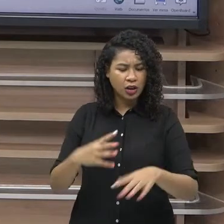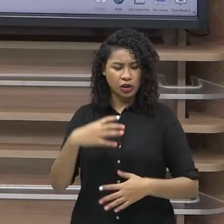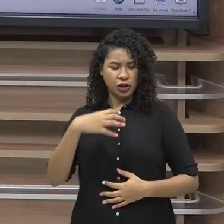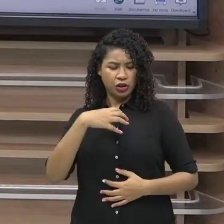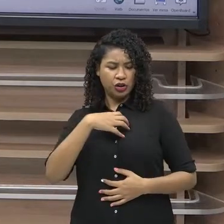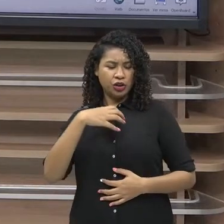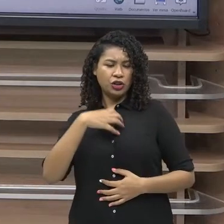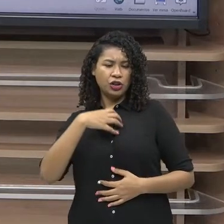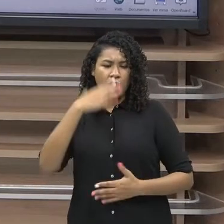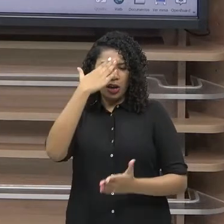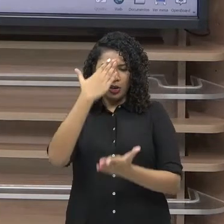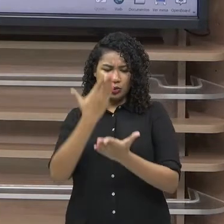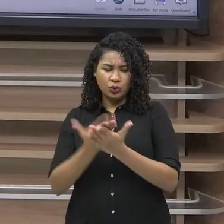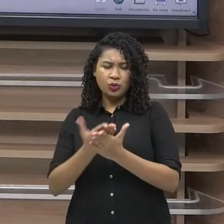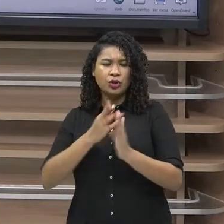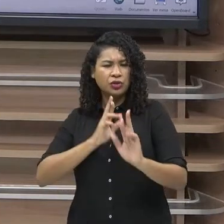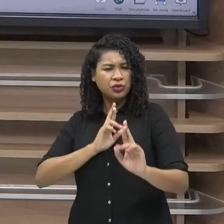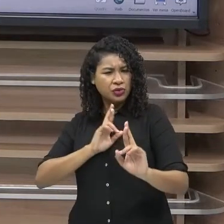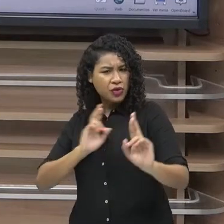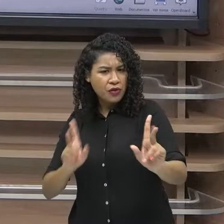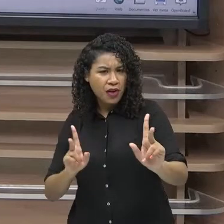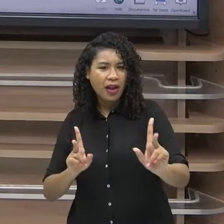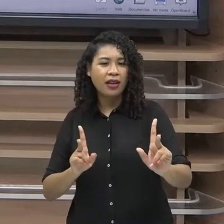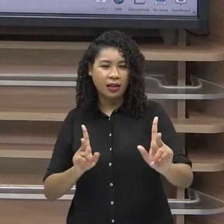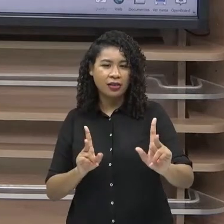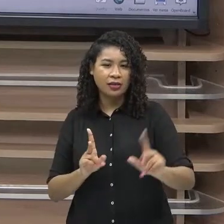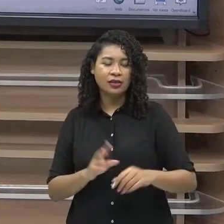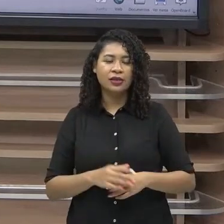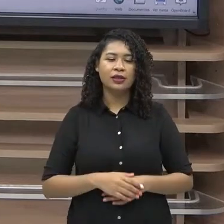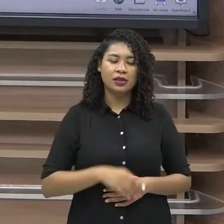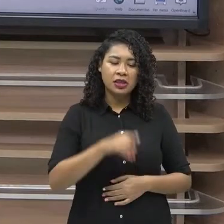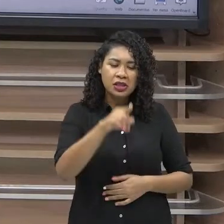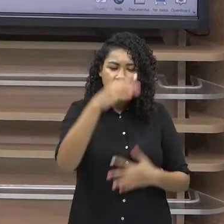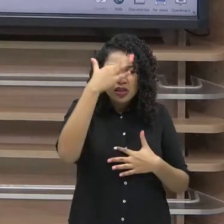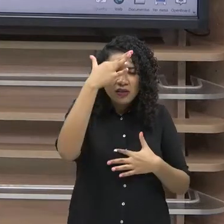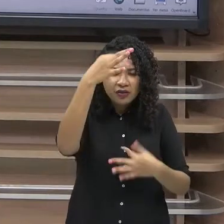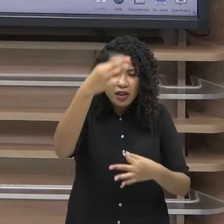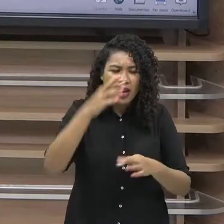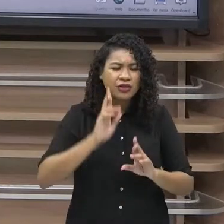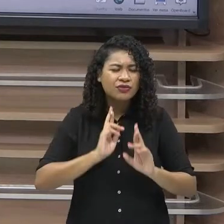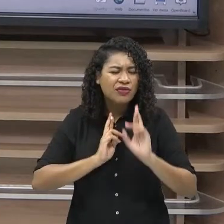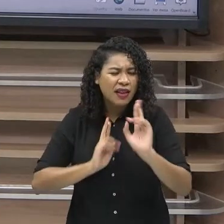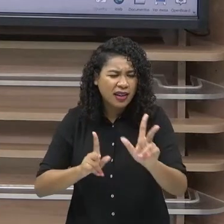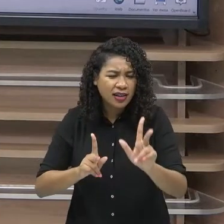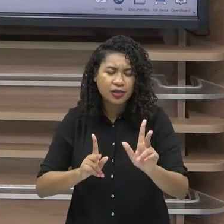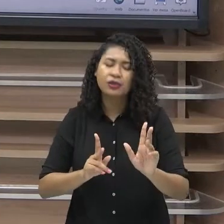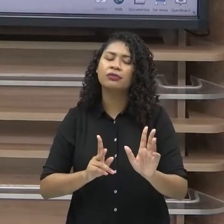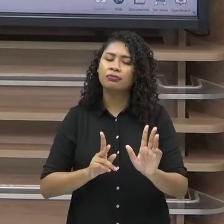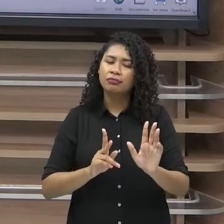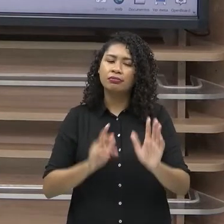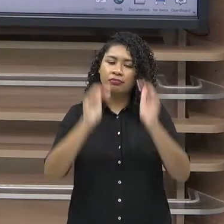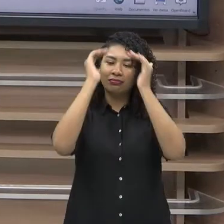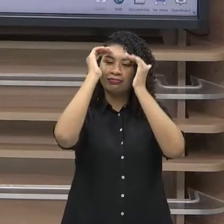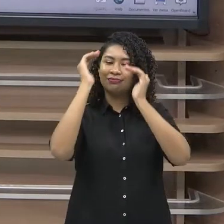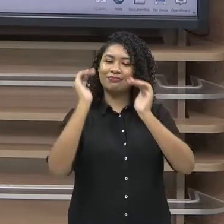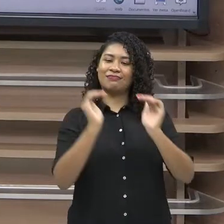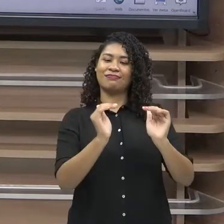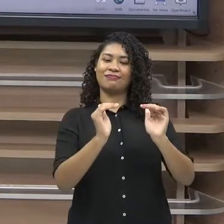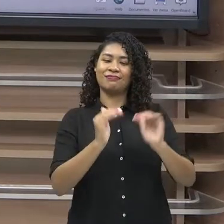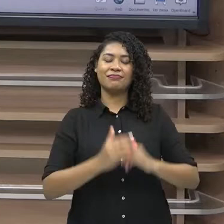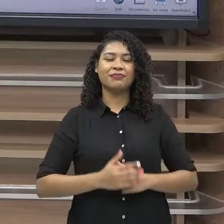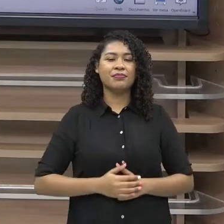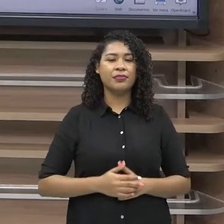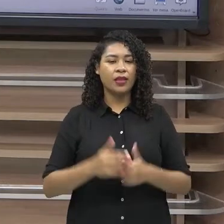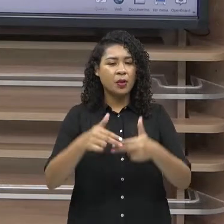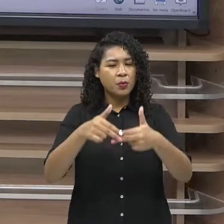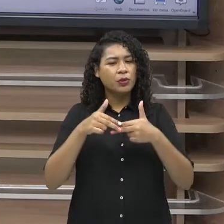de ser no mundo, né? De ter fé, né? E eu deixo